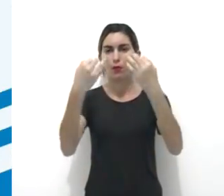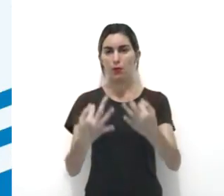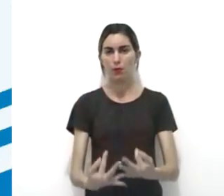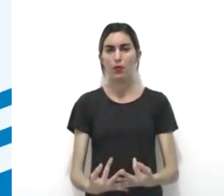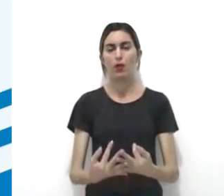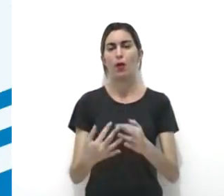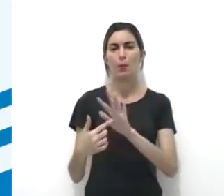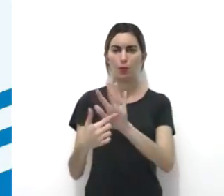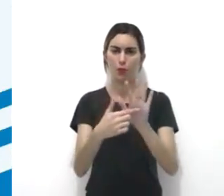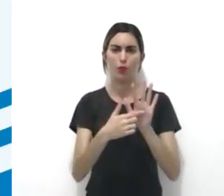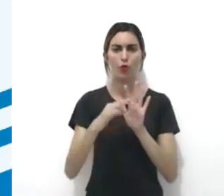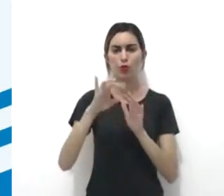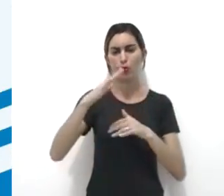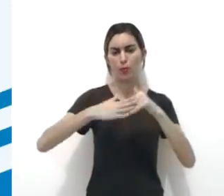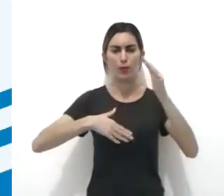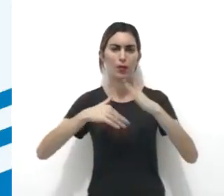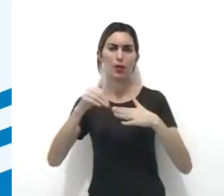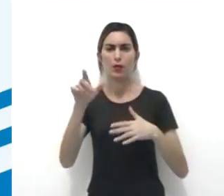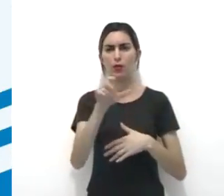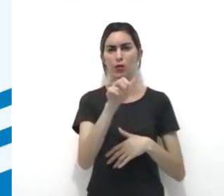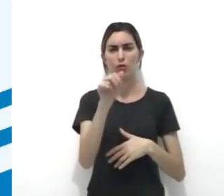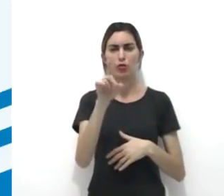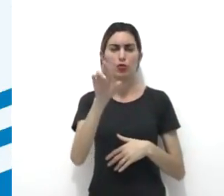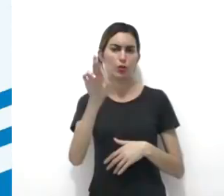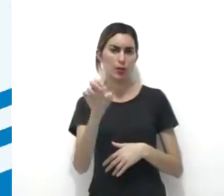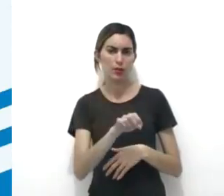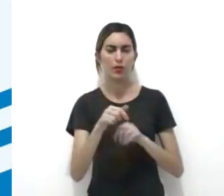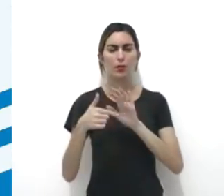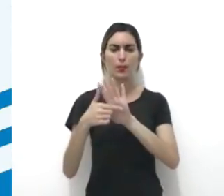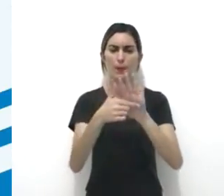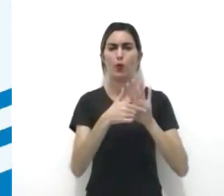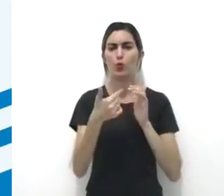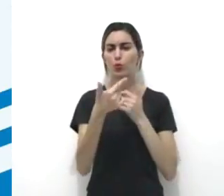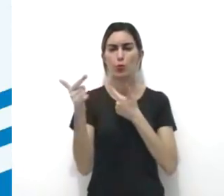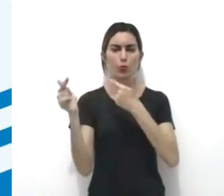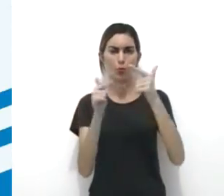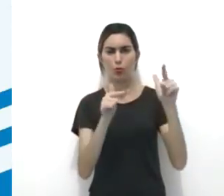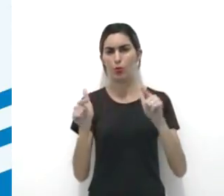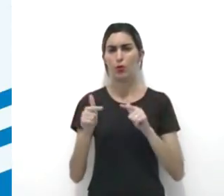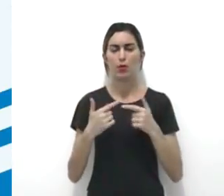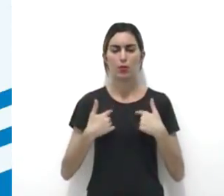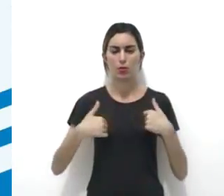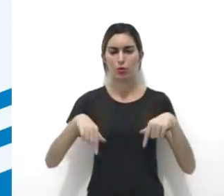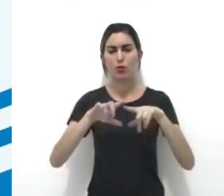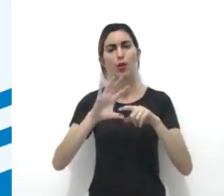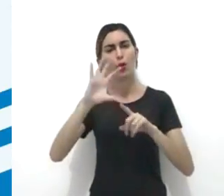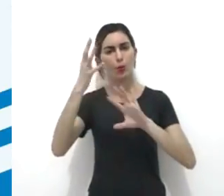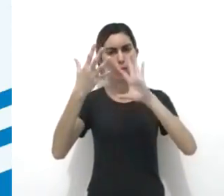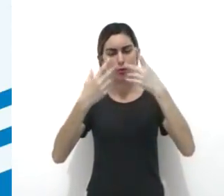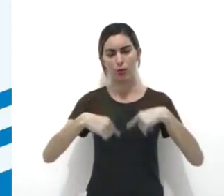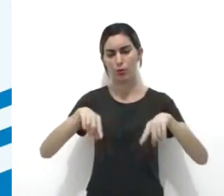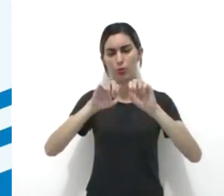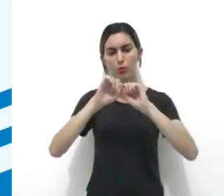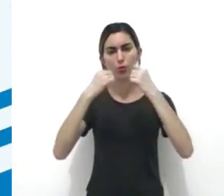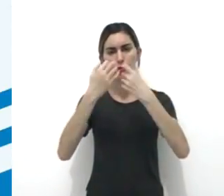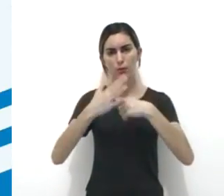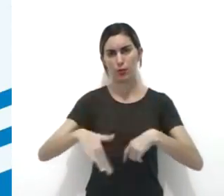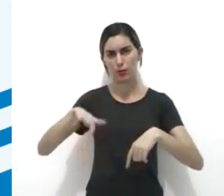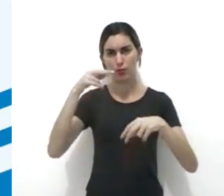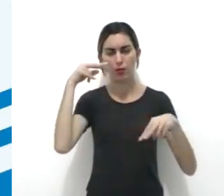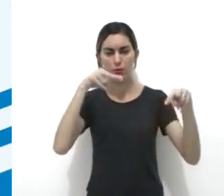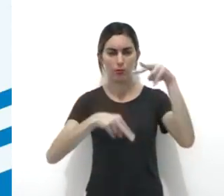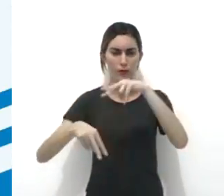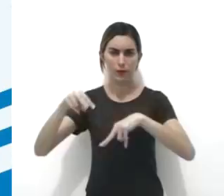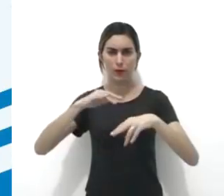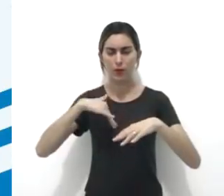vai abordar não somente a prática do xadrez, ele vai abordar outras situações que a gente acontece na nossa sociedade, que a gente